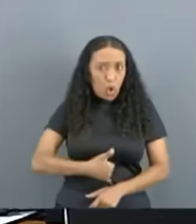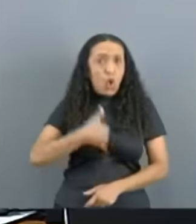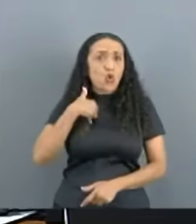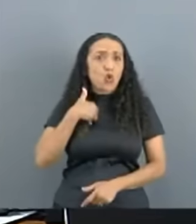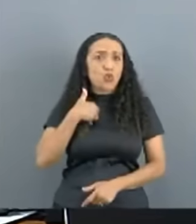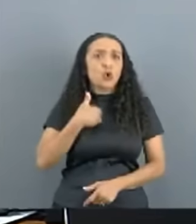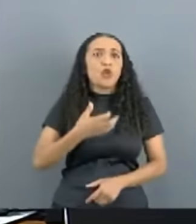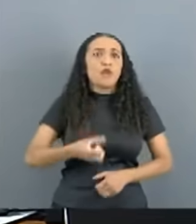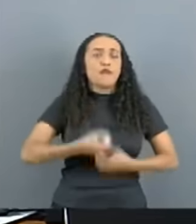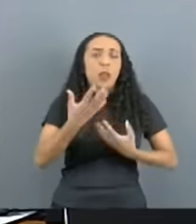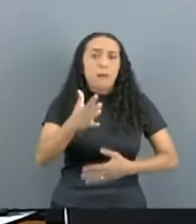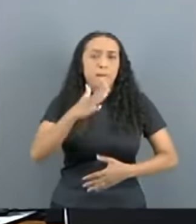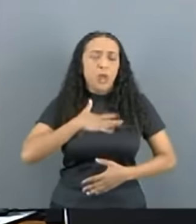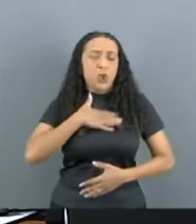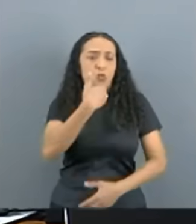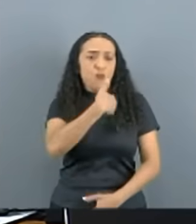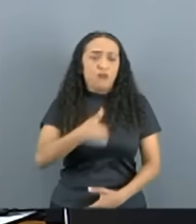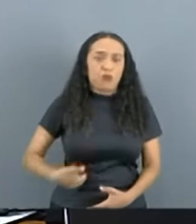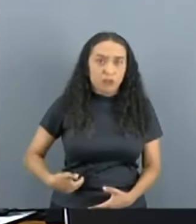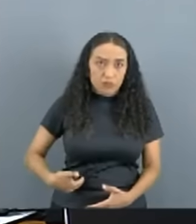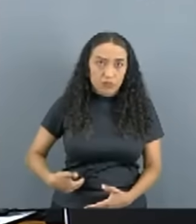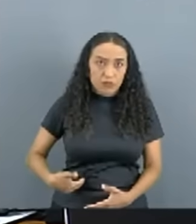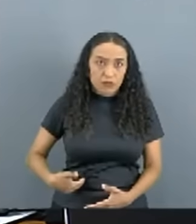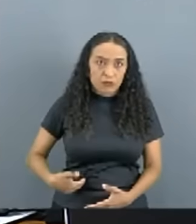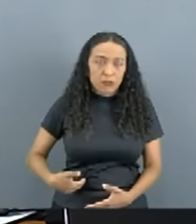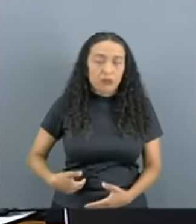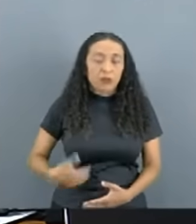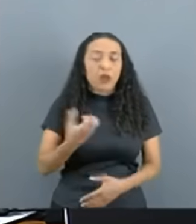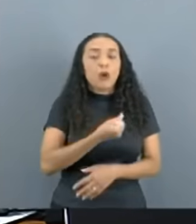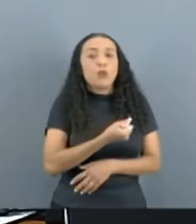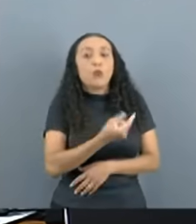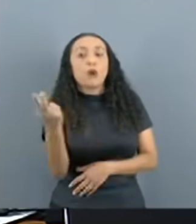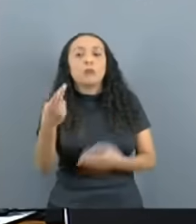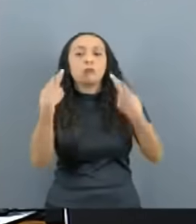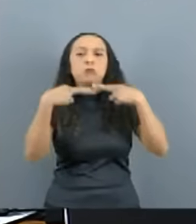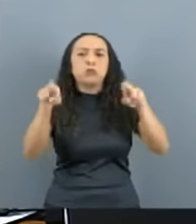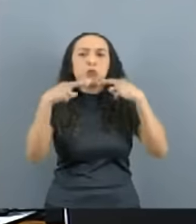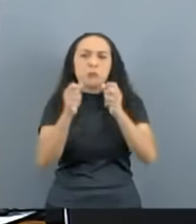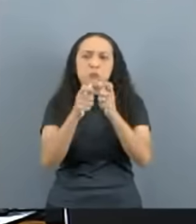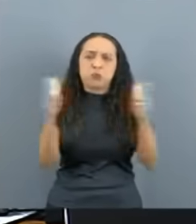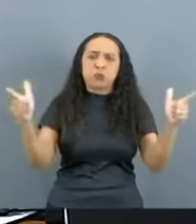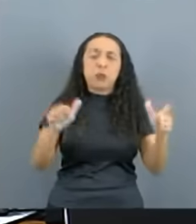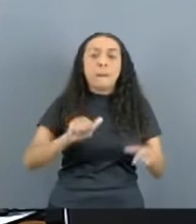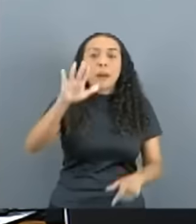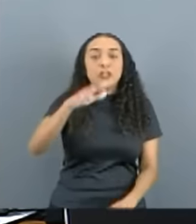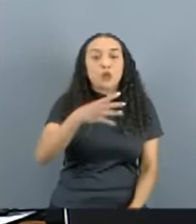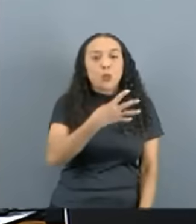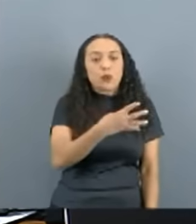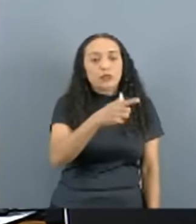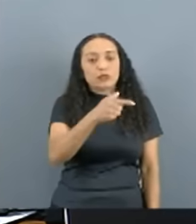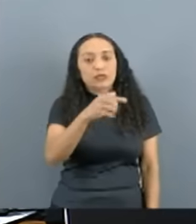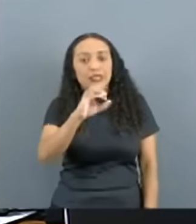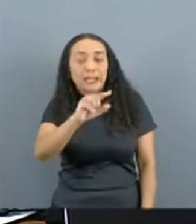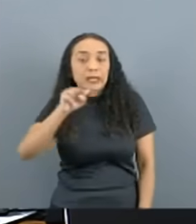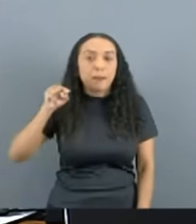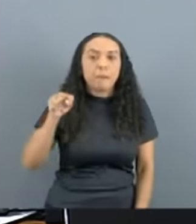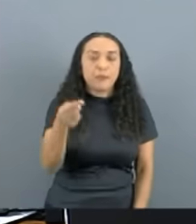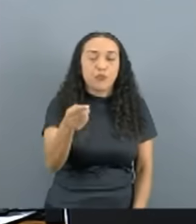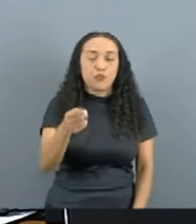de dizer, no meu governo. O número de reclamações explodiu para mais de 470 mil.